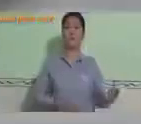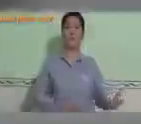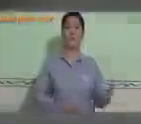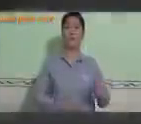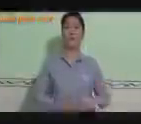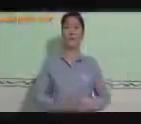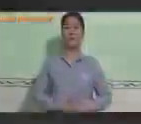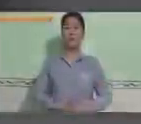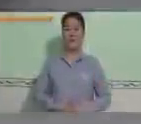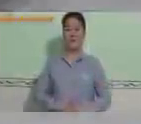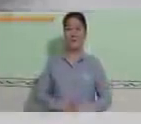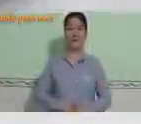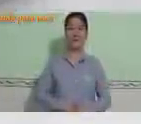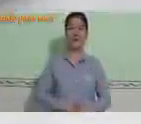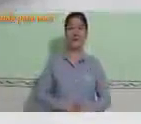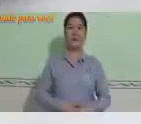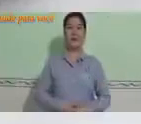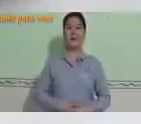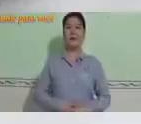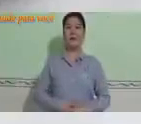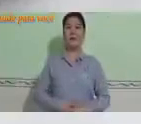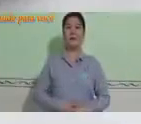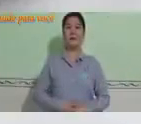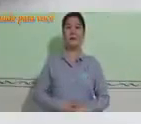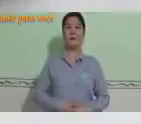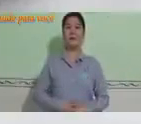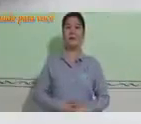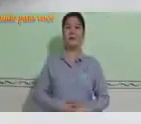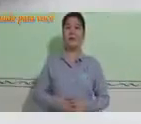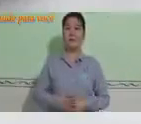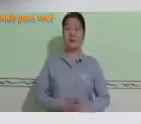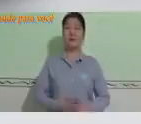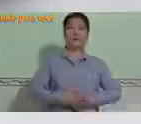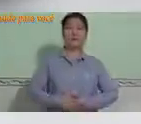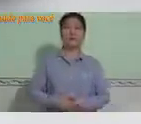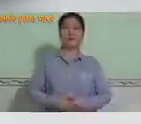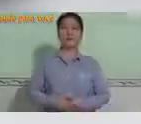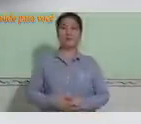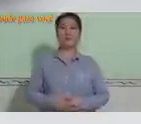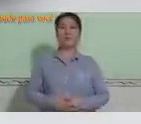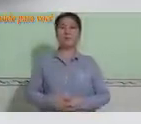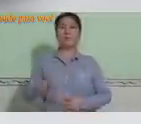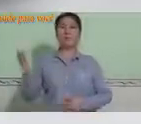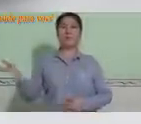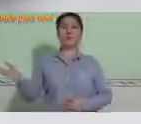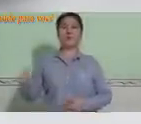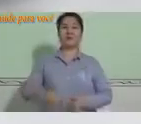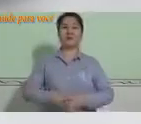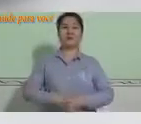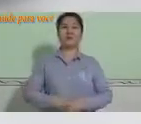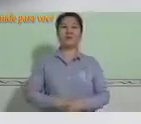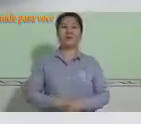pelo oftalmologista, vírgula, de forma rigorosa, vírgula, e ter alguns cuidados durante o dia para evitar que o sintoma volte